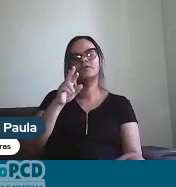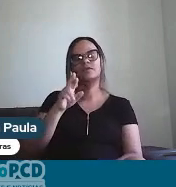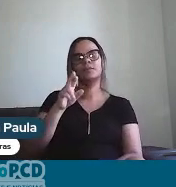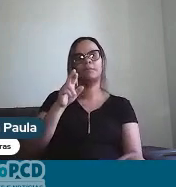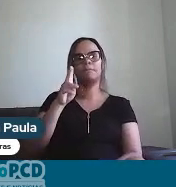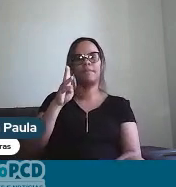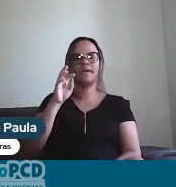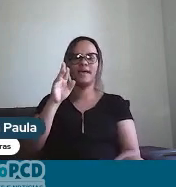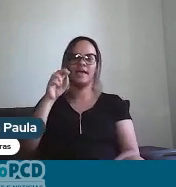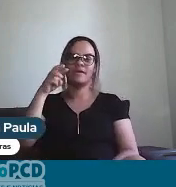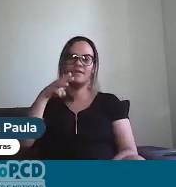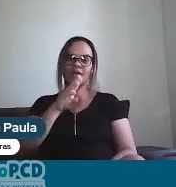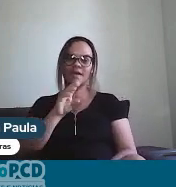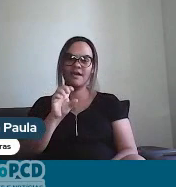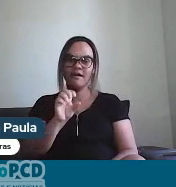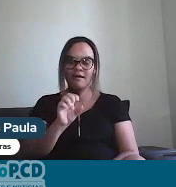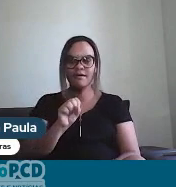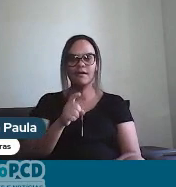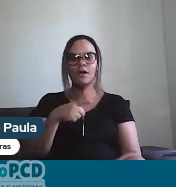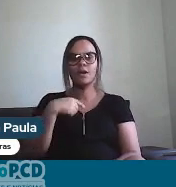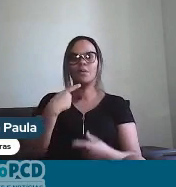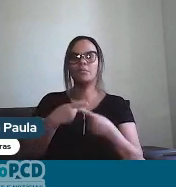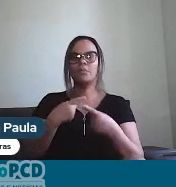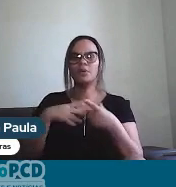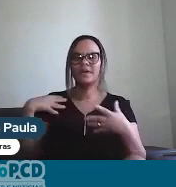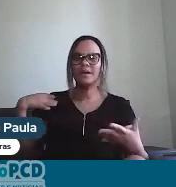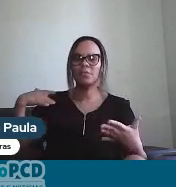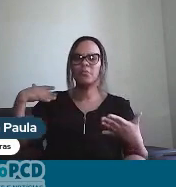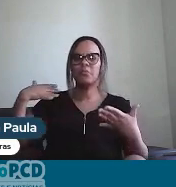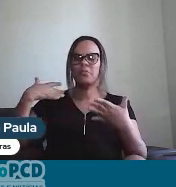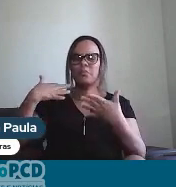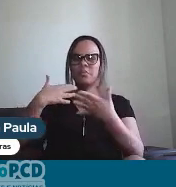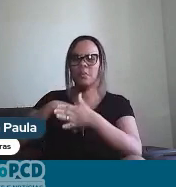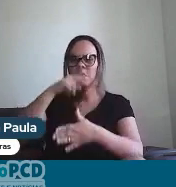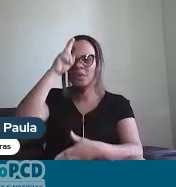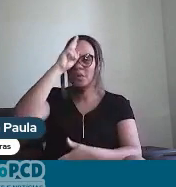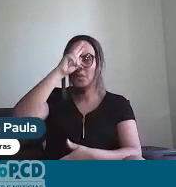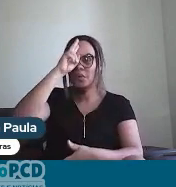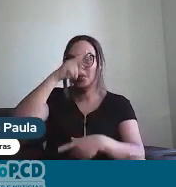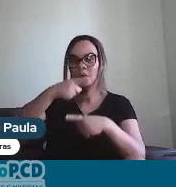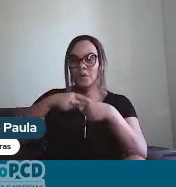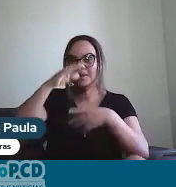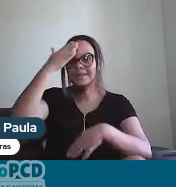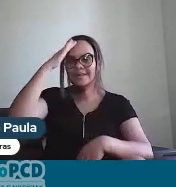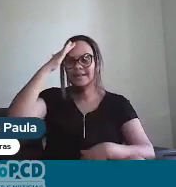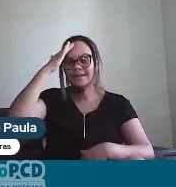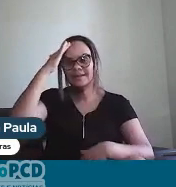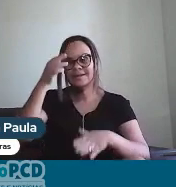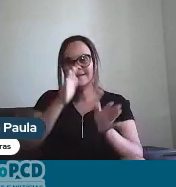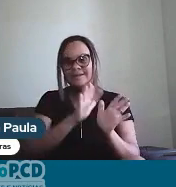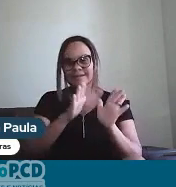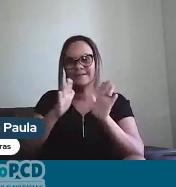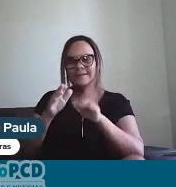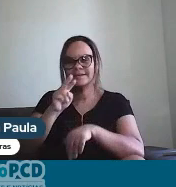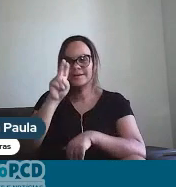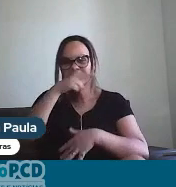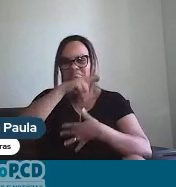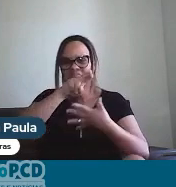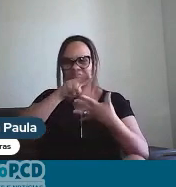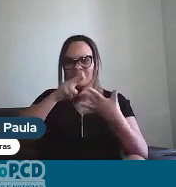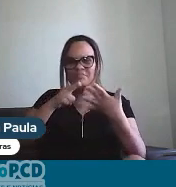do instrumento. Por que eu estou fazendo esse resgate? Só para vocês entenderem por que a gente tem vários instrumentos com vários nomes. E